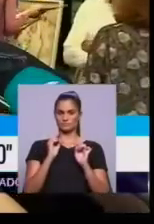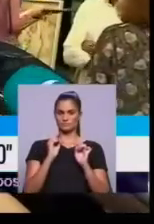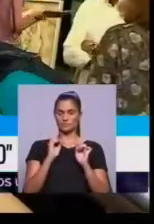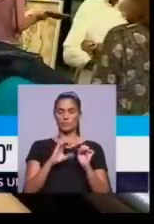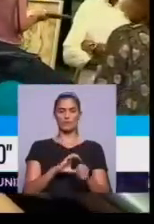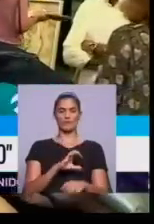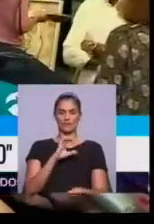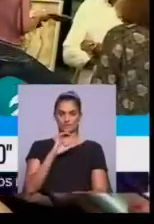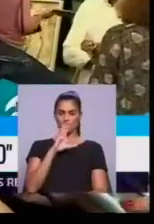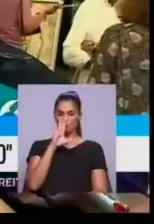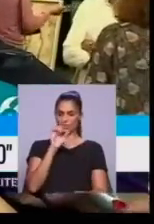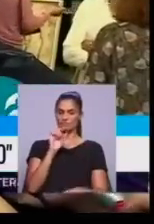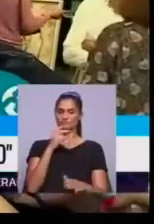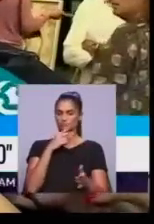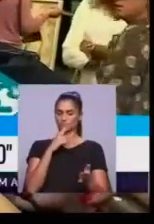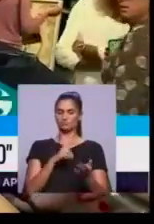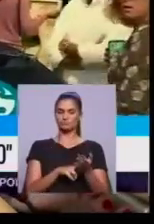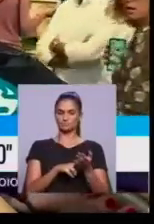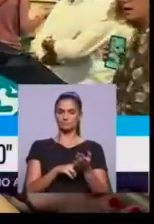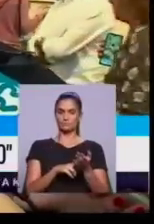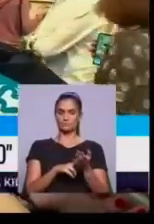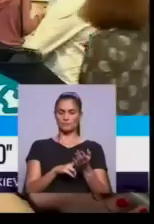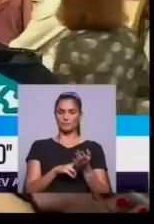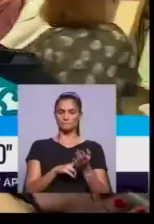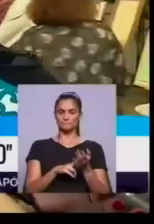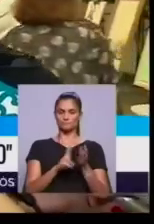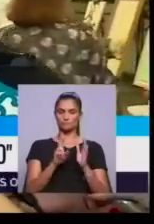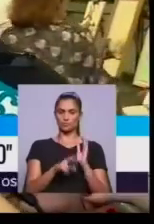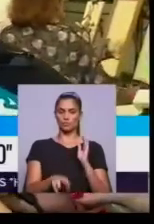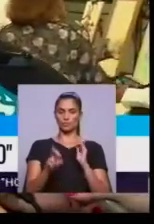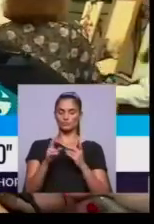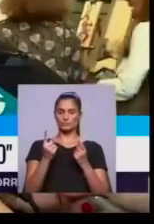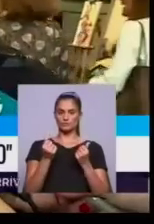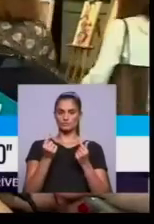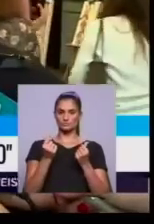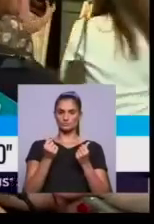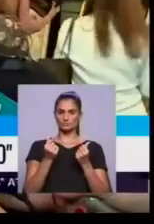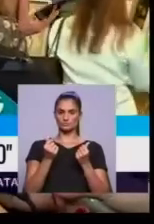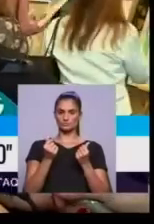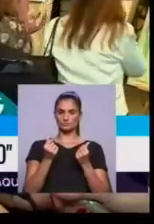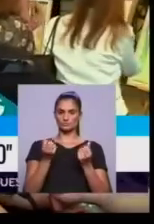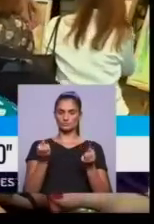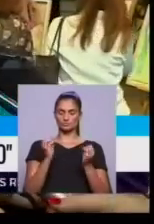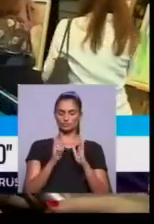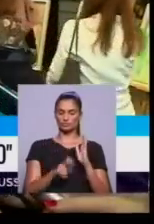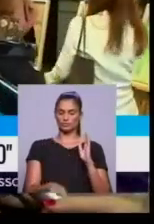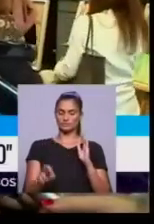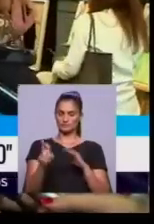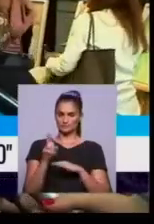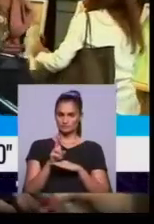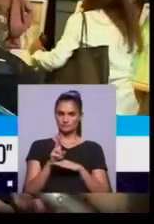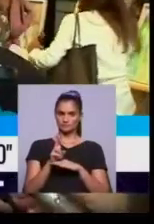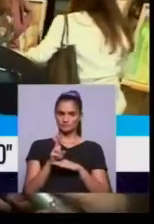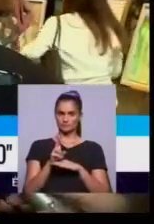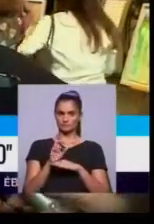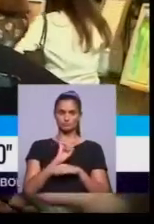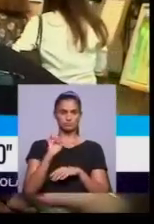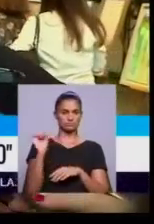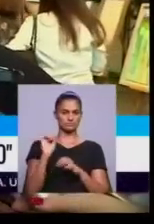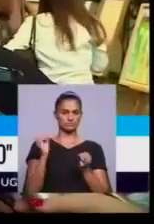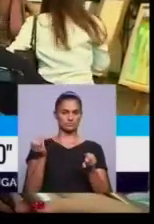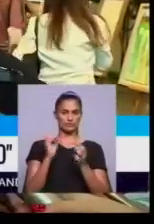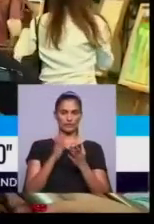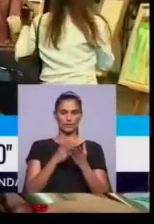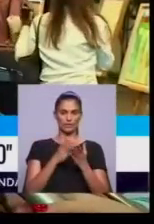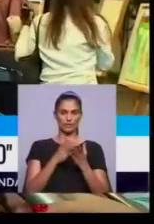do governo conta que a inflação não vai subir disparar nem